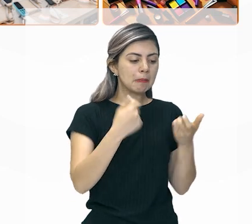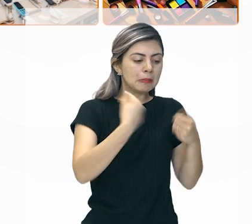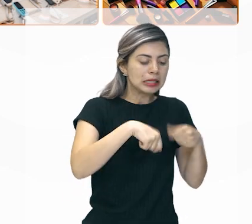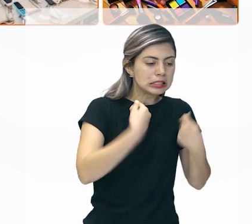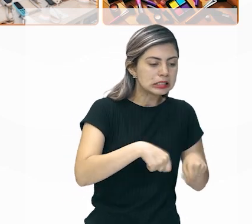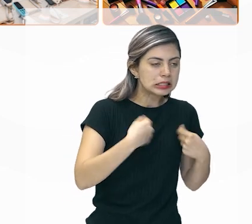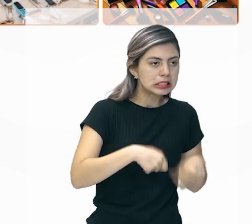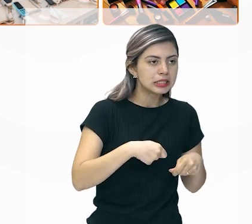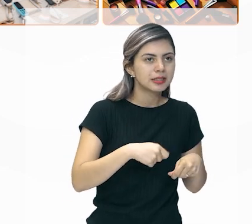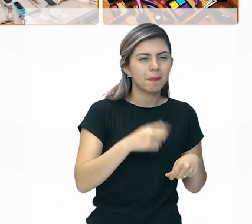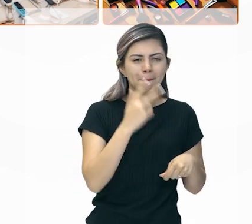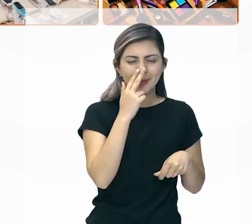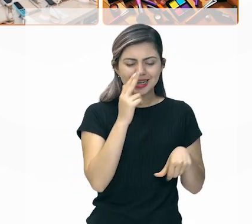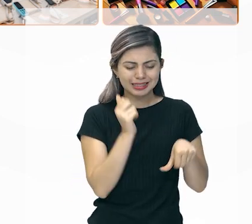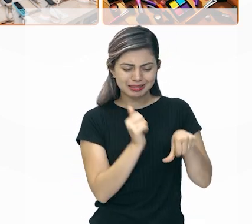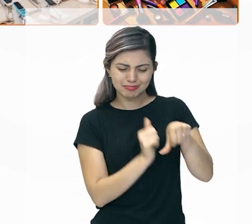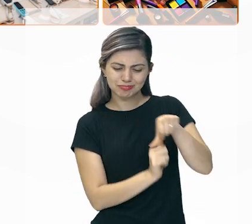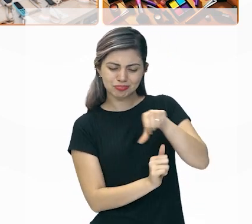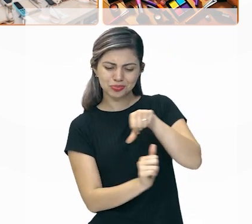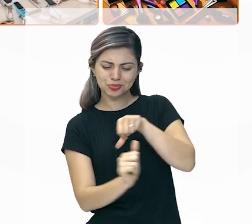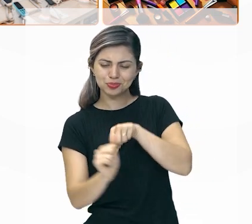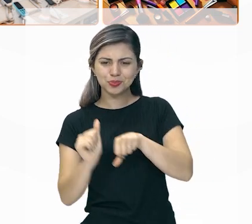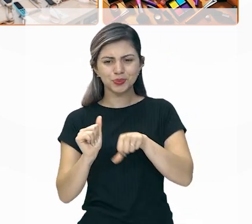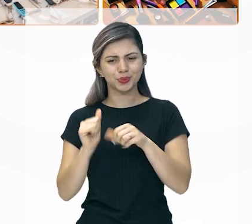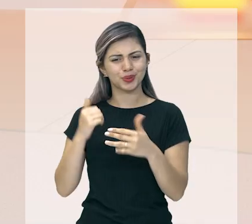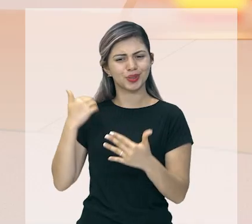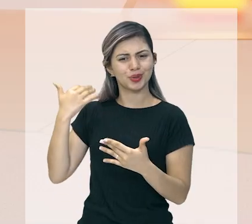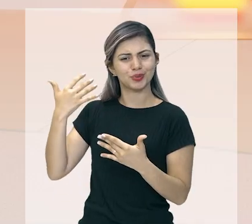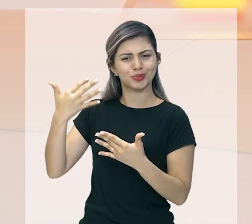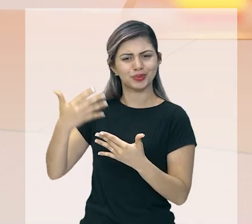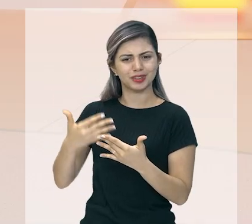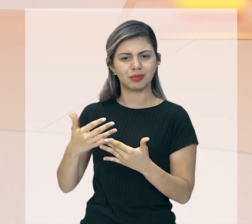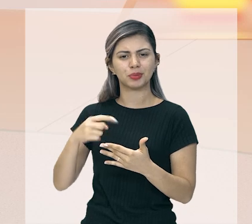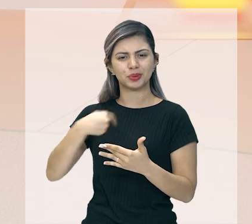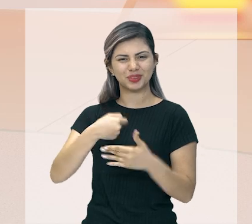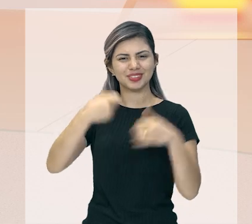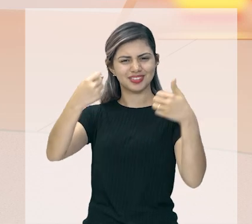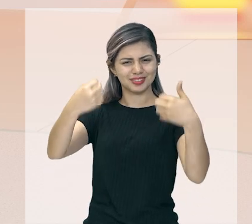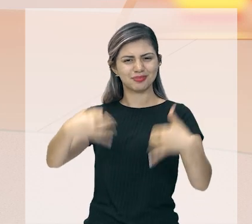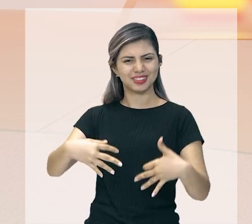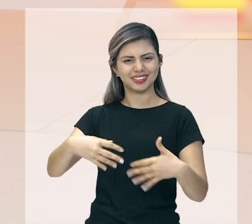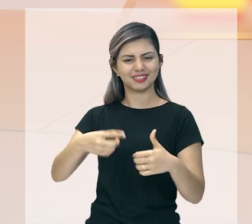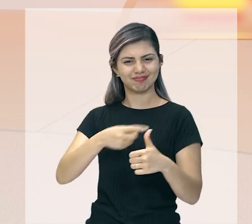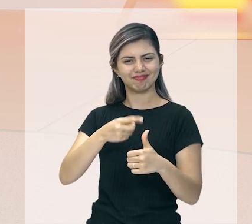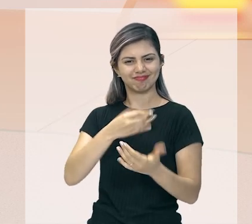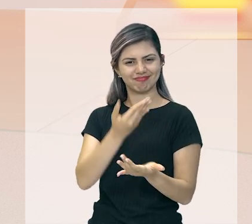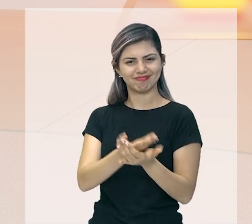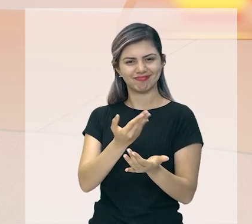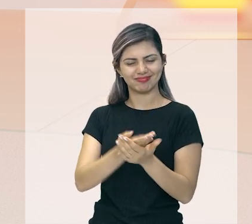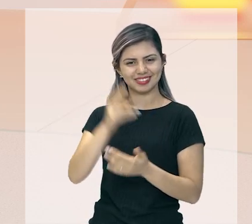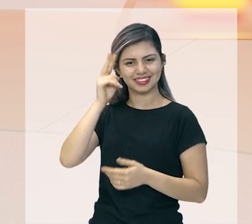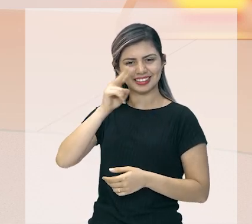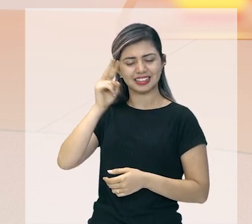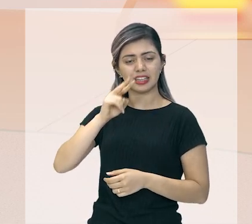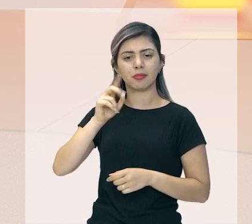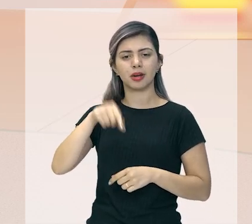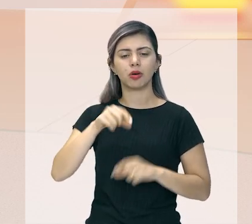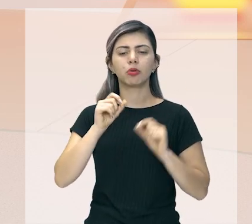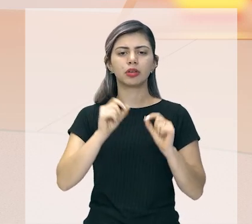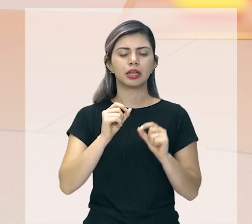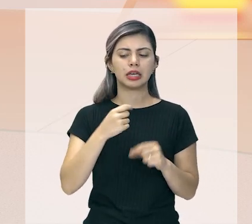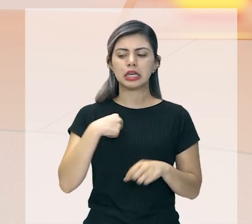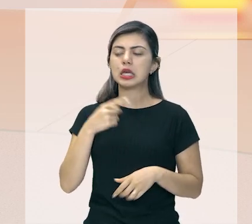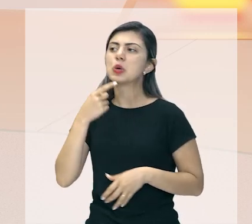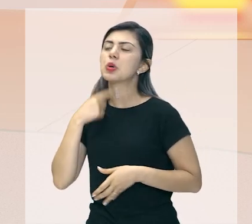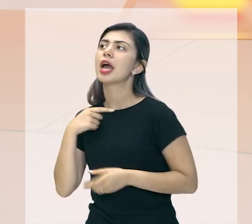que mudada, né, ao longo do tempo. Discutimos isso bastante na primeira aula, não é mesmo? Aquela ideia de necessidade de querer